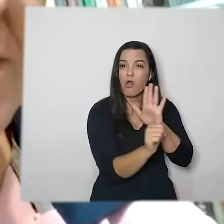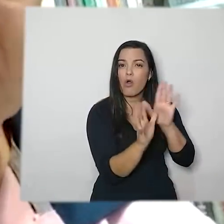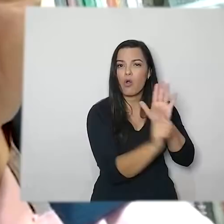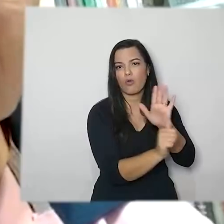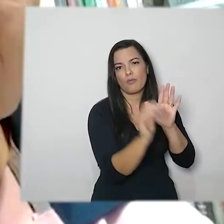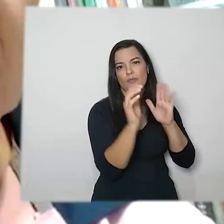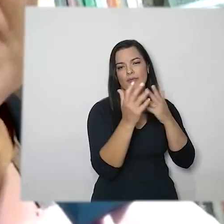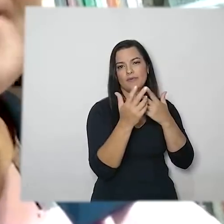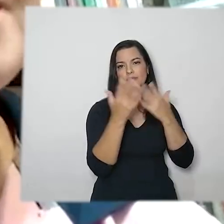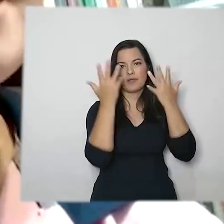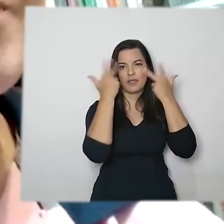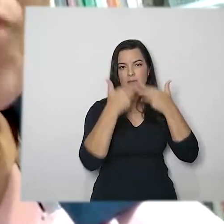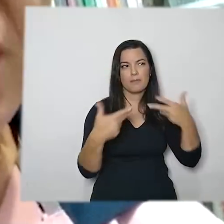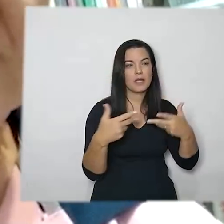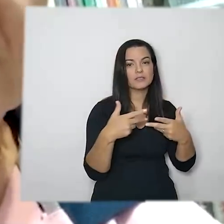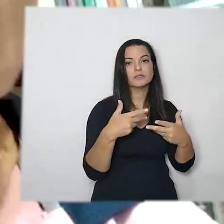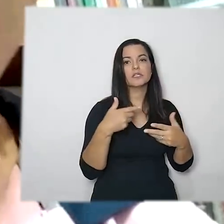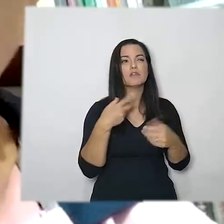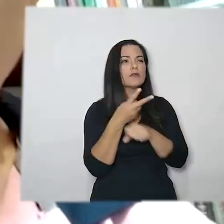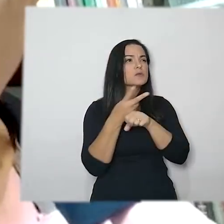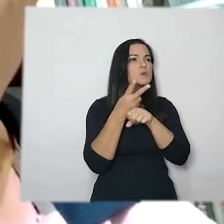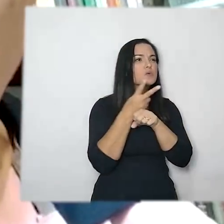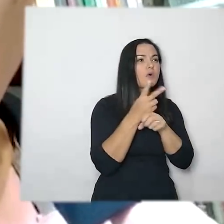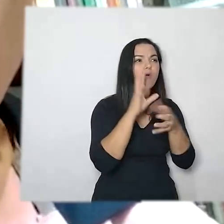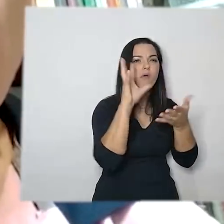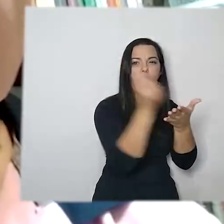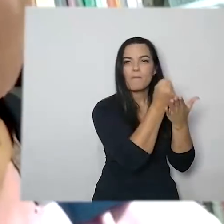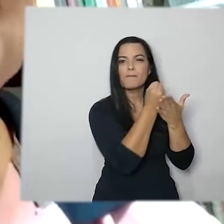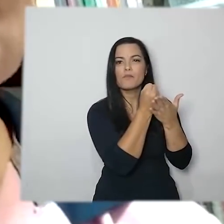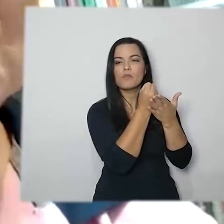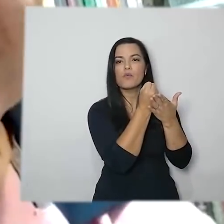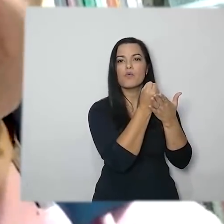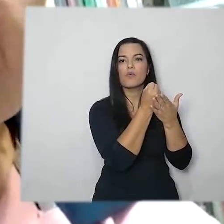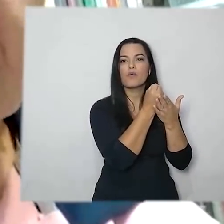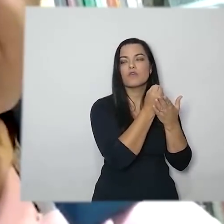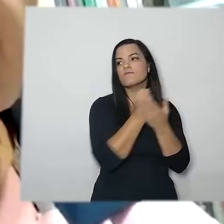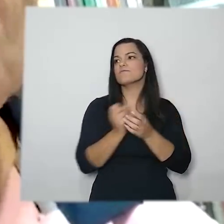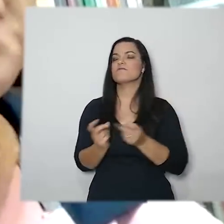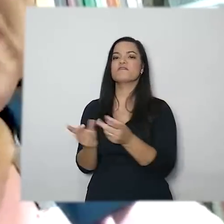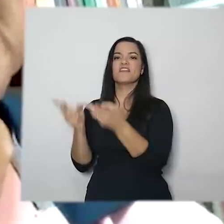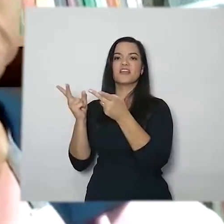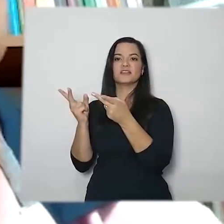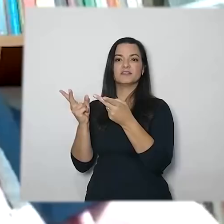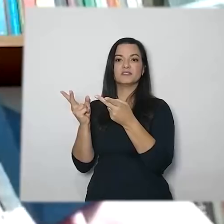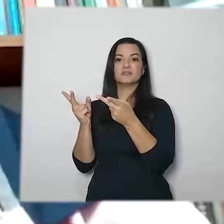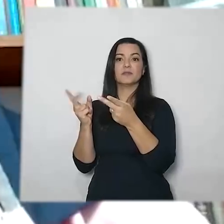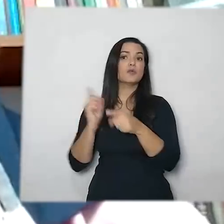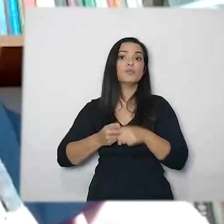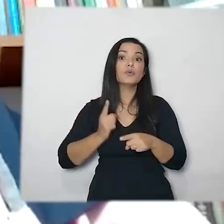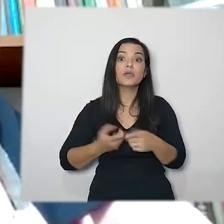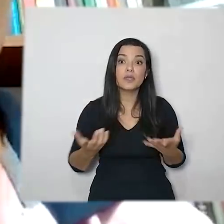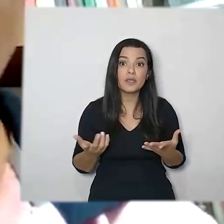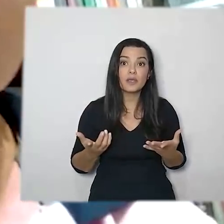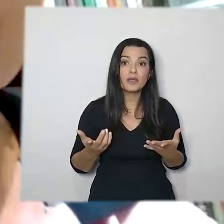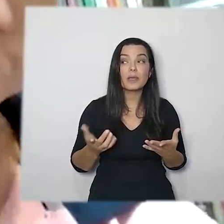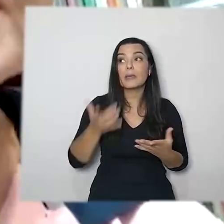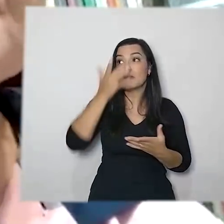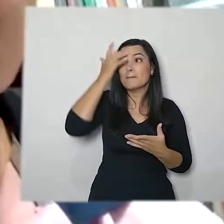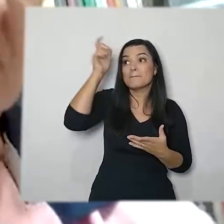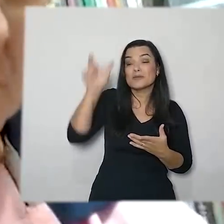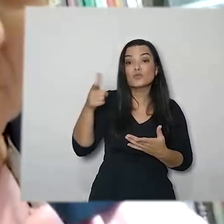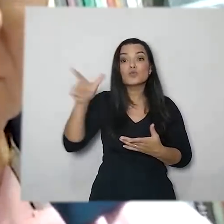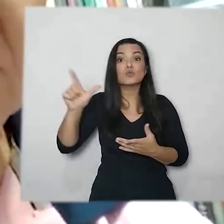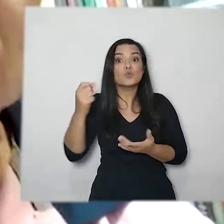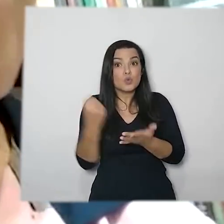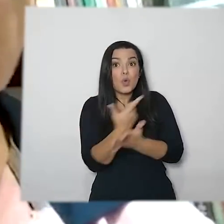certo fazer isso, mas eles capturam isso para ganhar dinheiro. E por que eles fazem isso? Porque tem gente que compra. E muitas